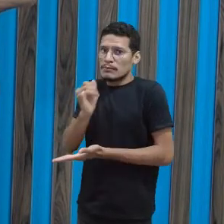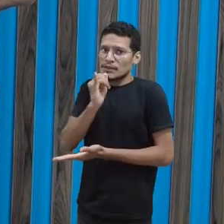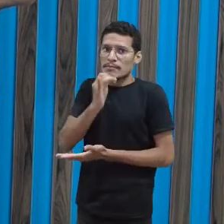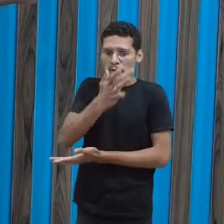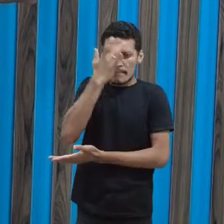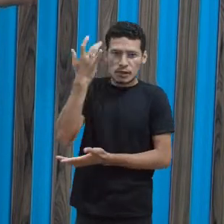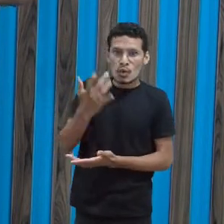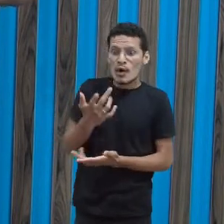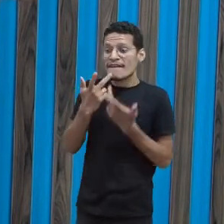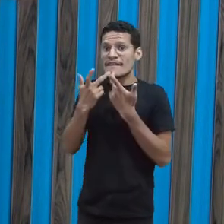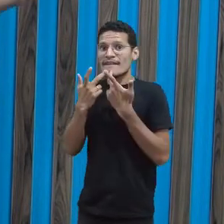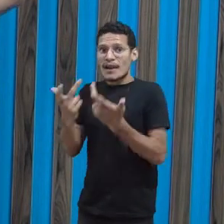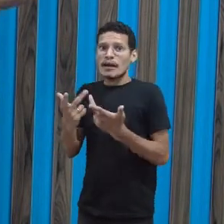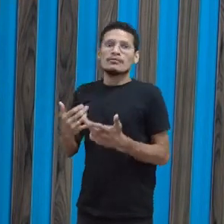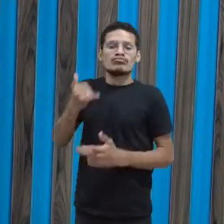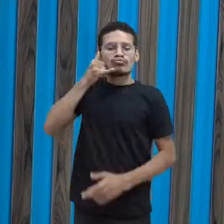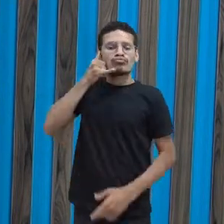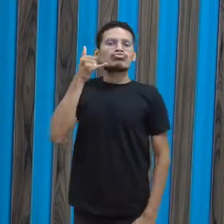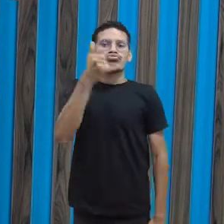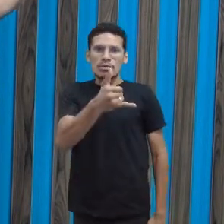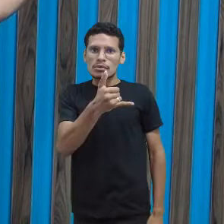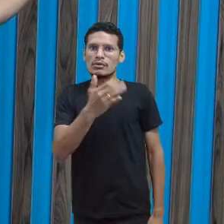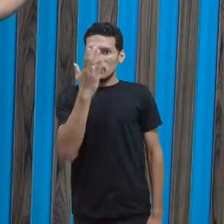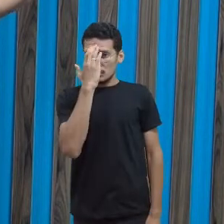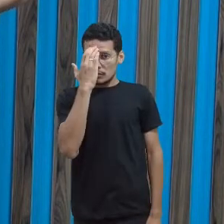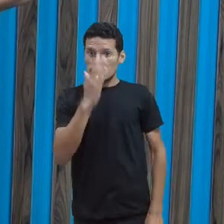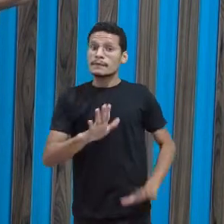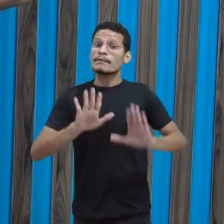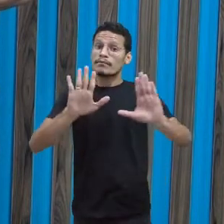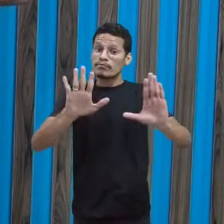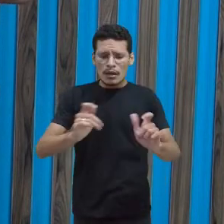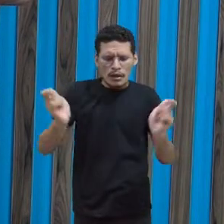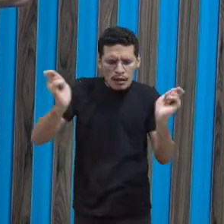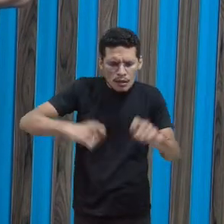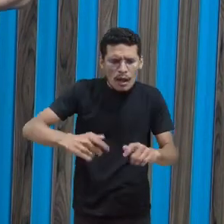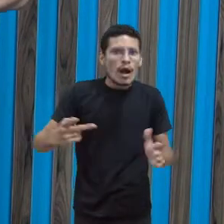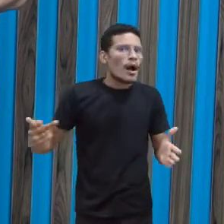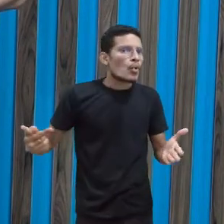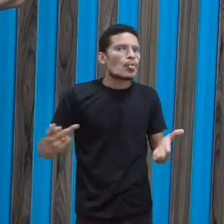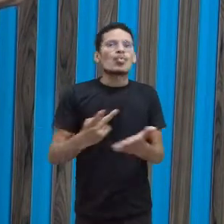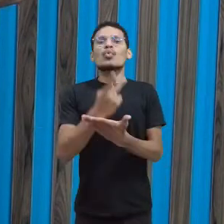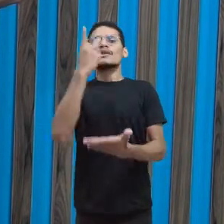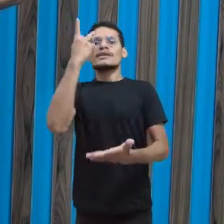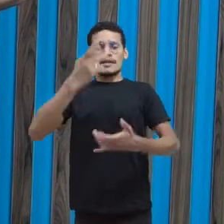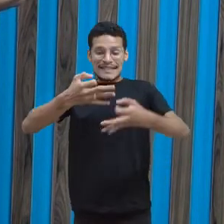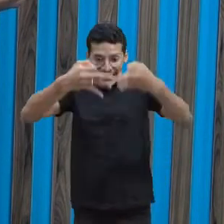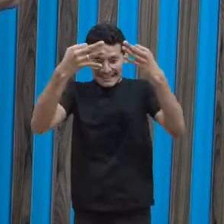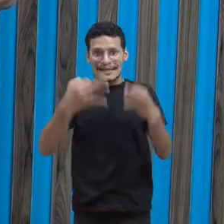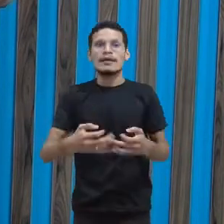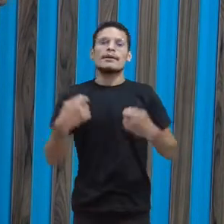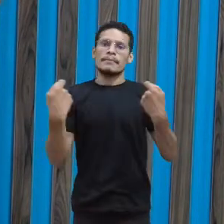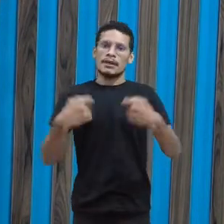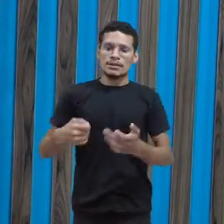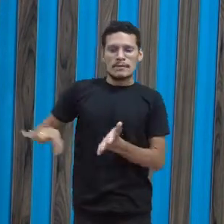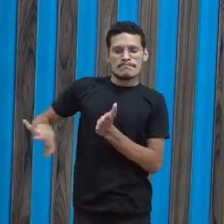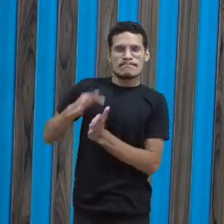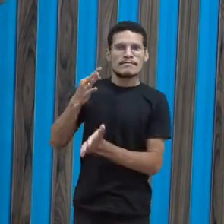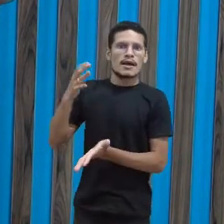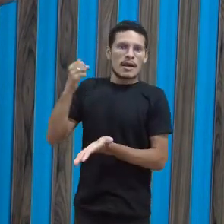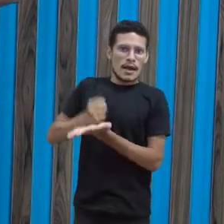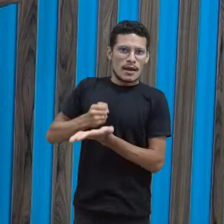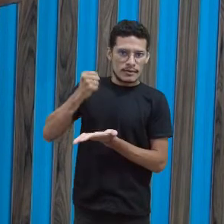denunciado. Portanto, para que as coisas aconteçam da forma correta, é preciso assinar a carteira. E é interessante dizer que,